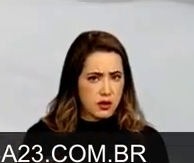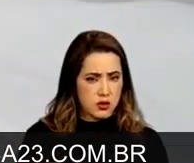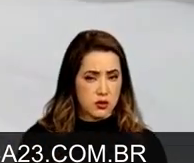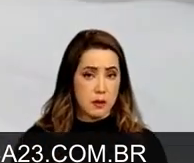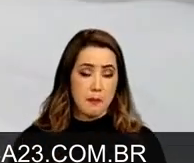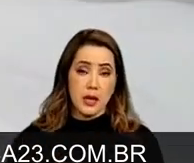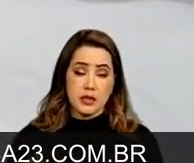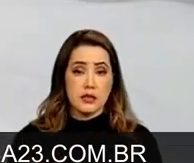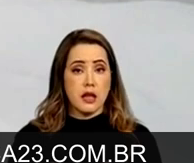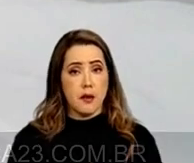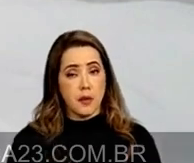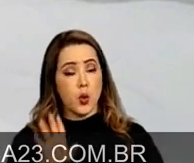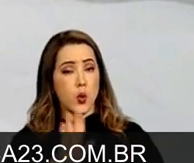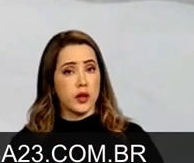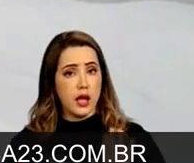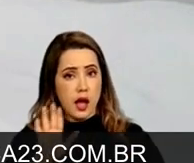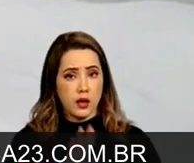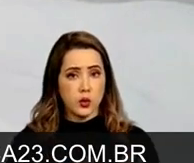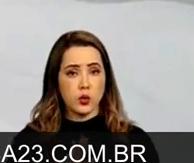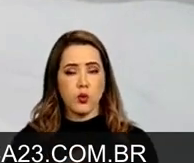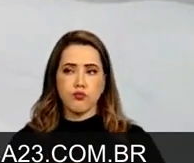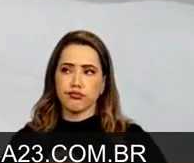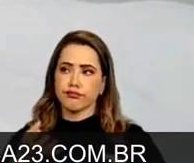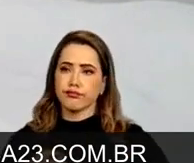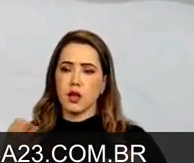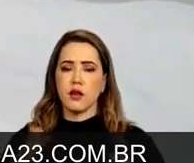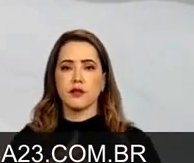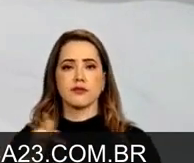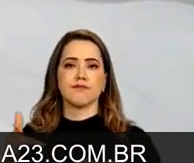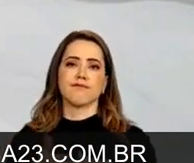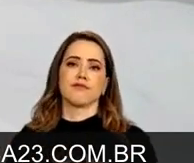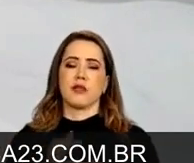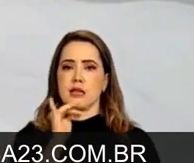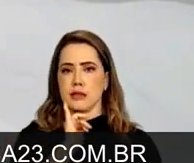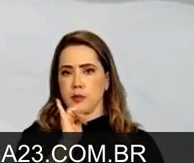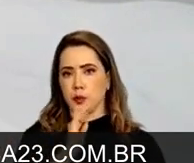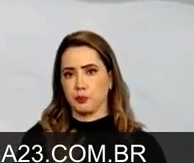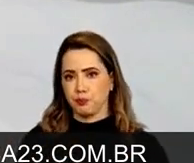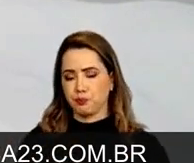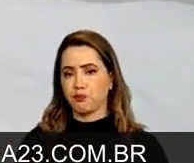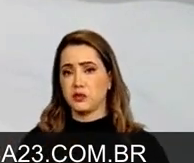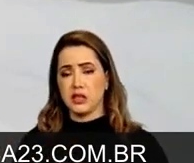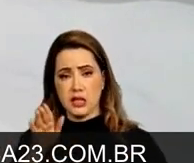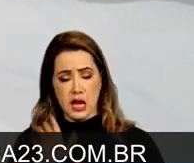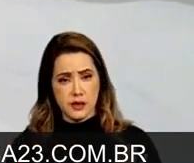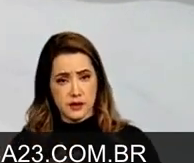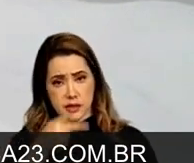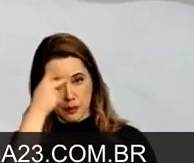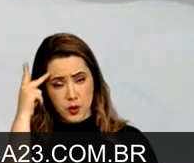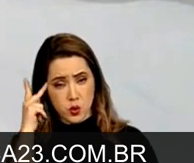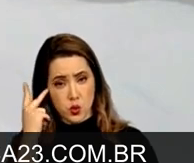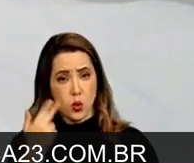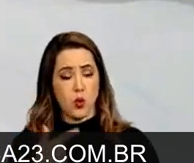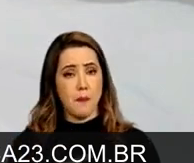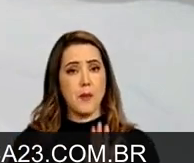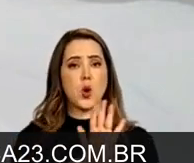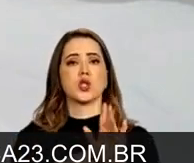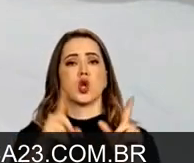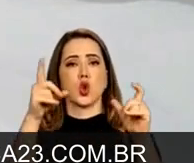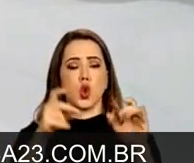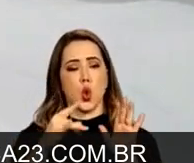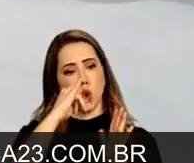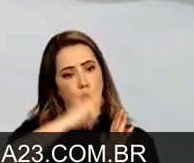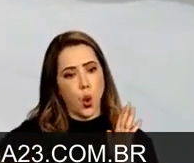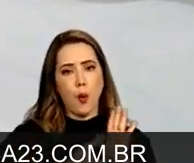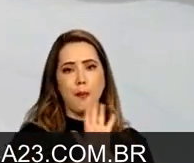Mas, para além disso, tomar cuidado com o compartilhamento de dados nas redes sociais, por exemplo. Tem pessoas que postam informações de documentos,